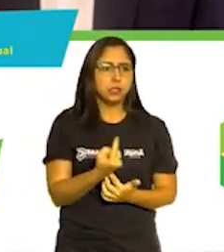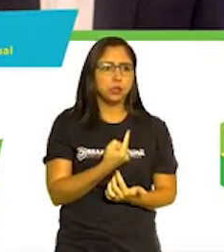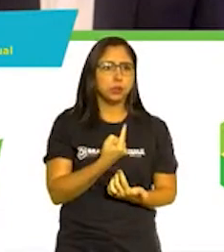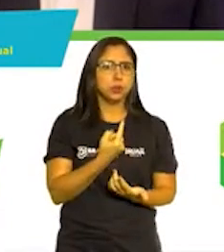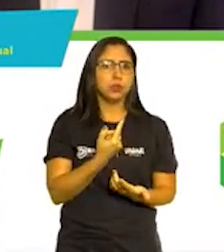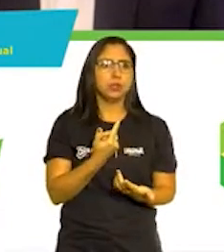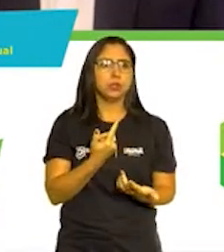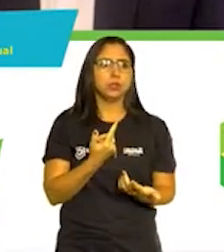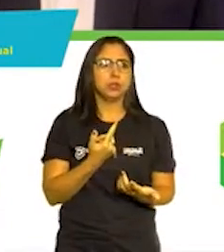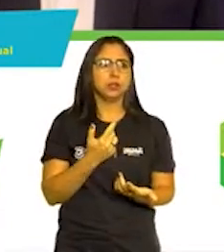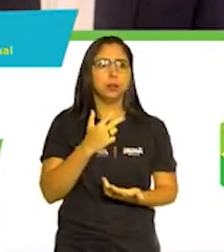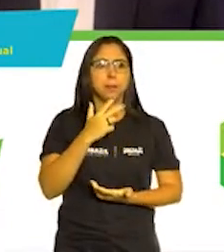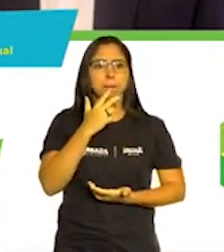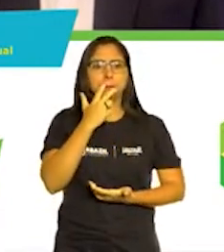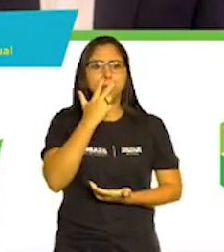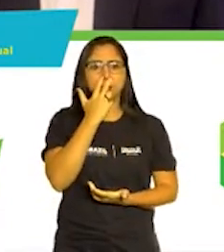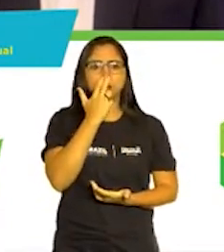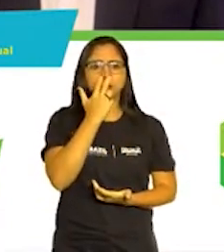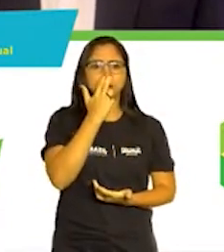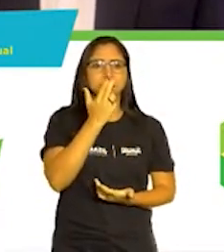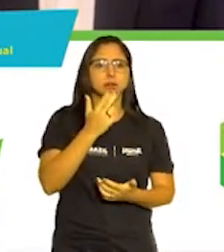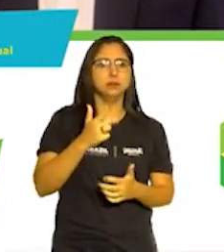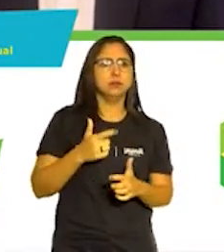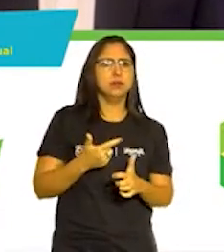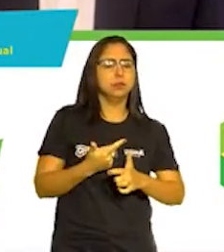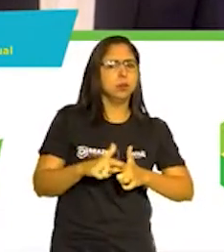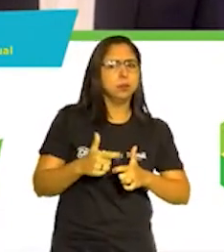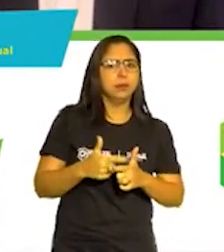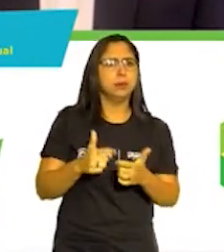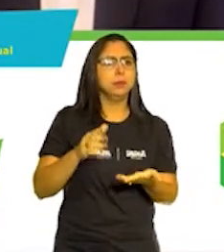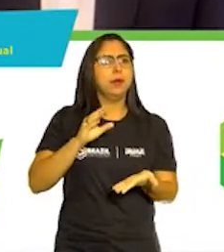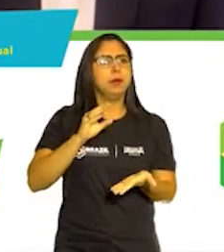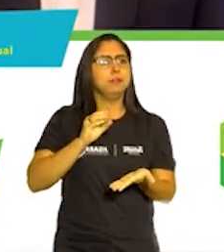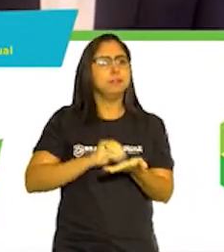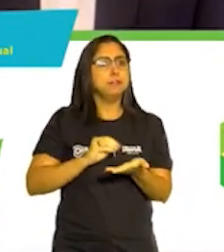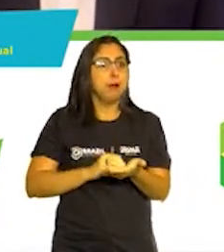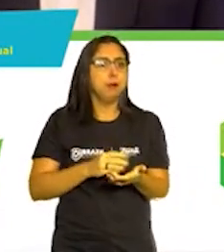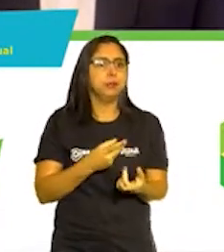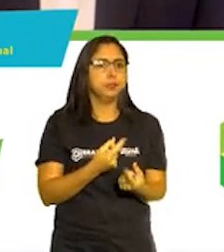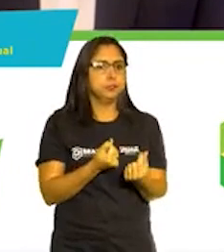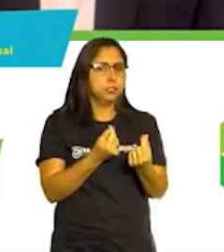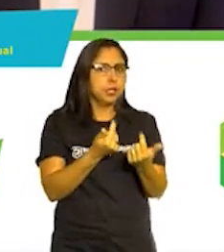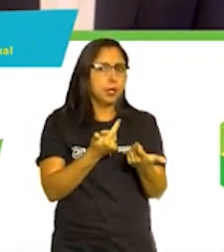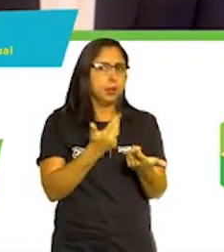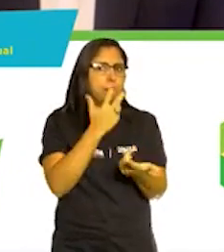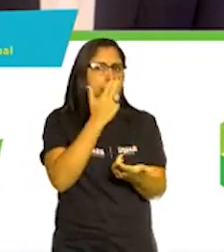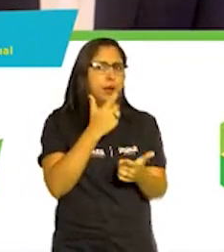parece ser um problema faltar dinheiro, né? Então,